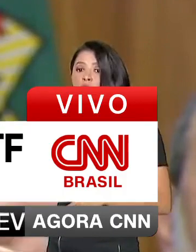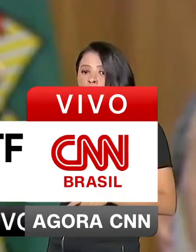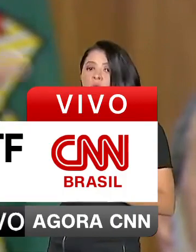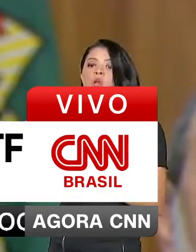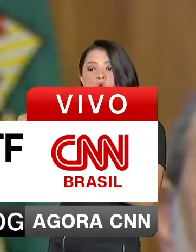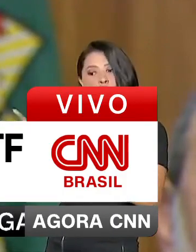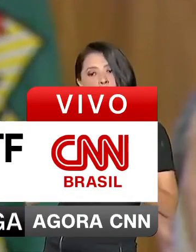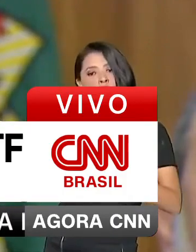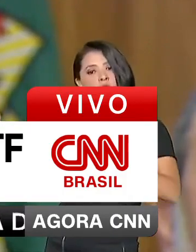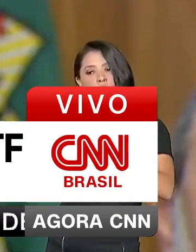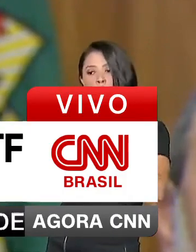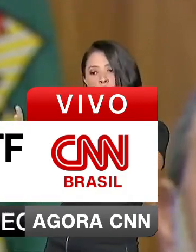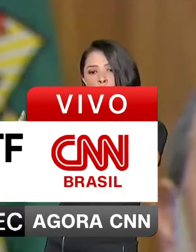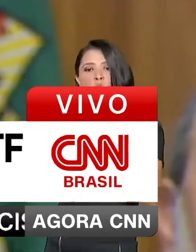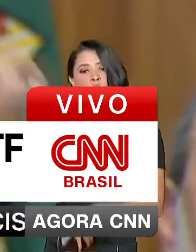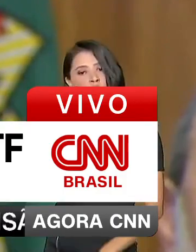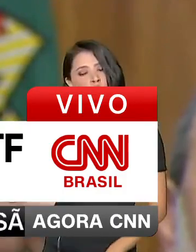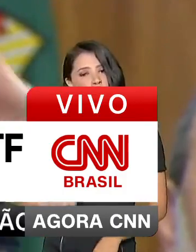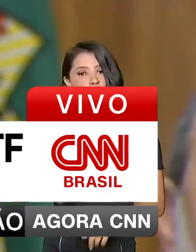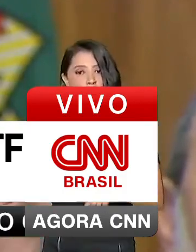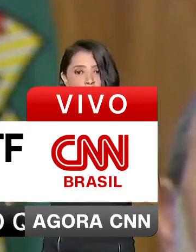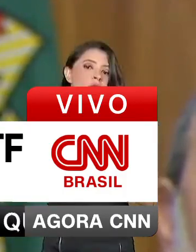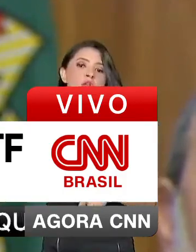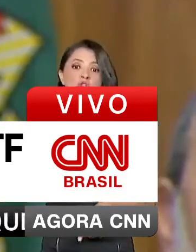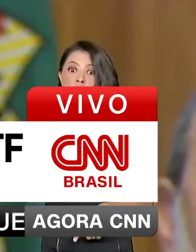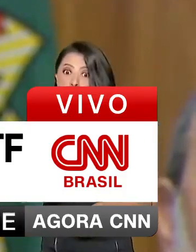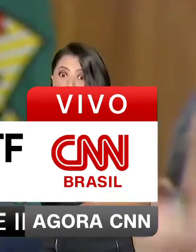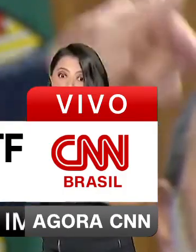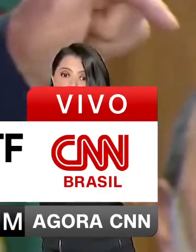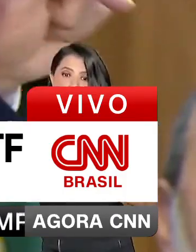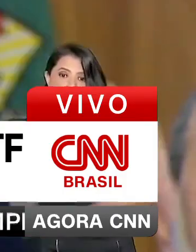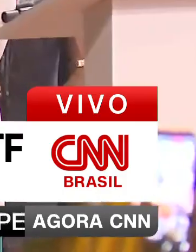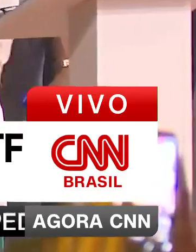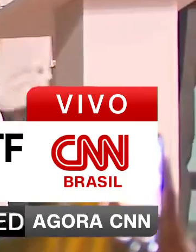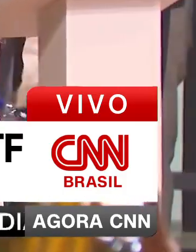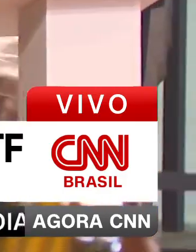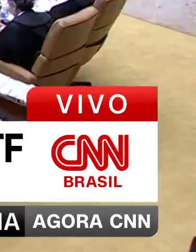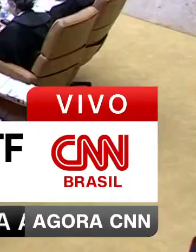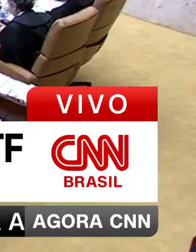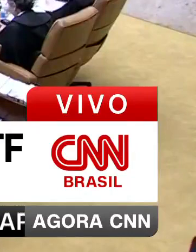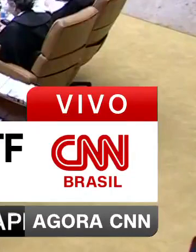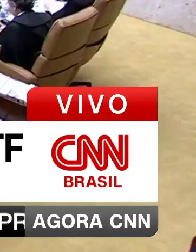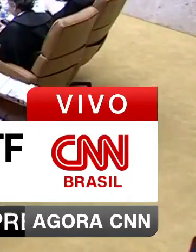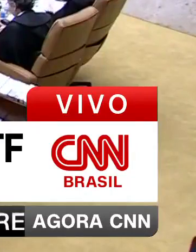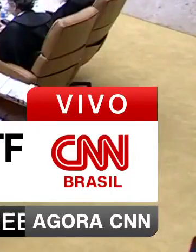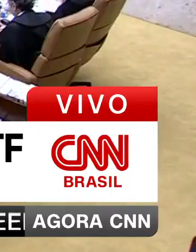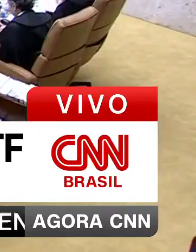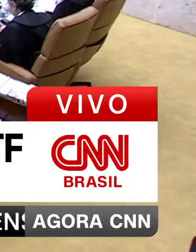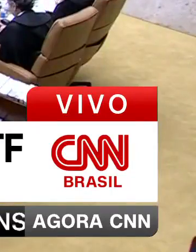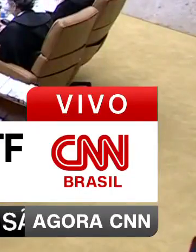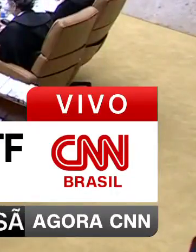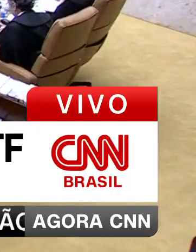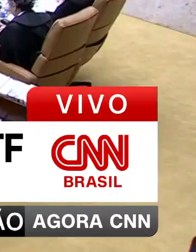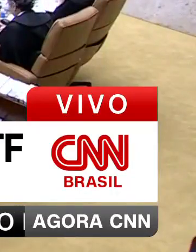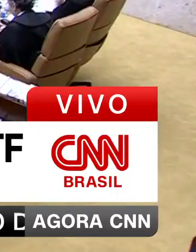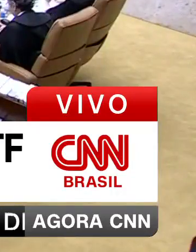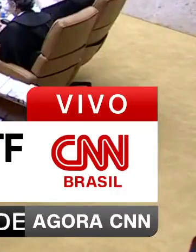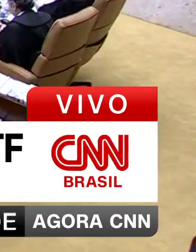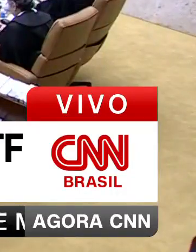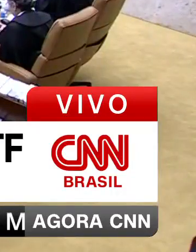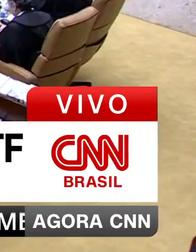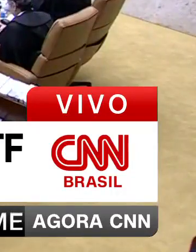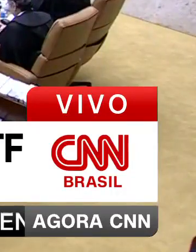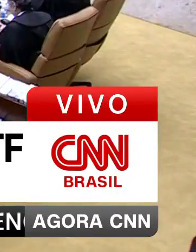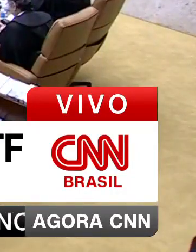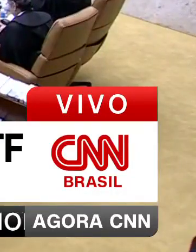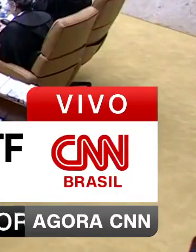ideia estabelecer e consolidar um contato direto com cada Ministro a expectativa é que o chefe do executivo refaça Pontes